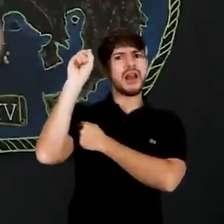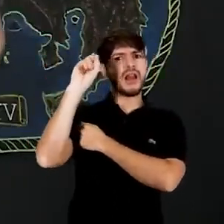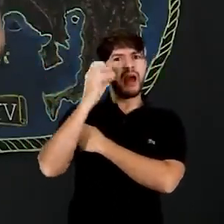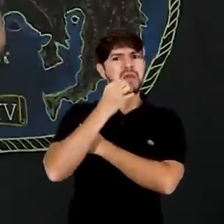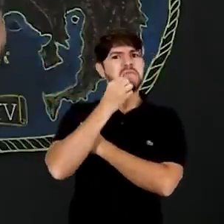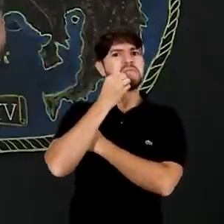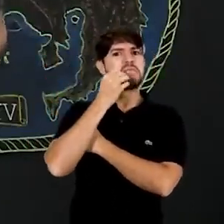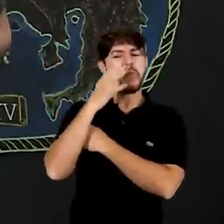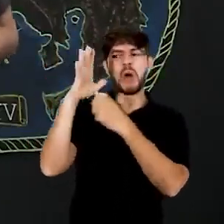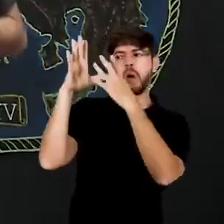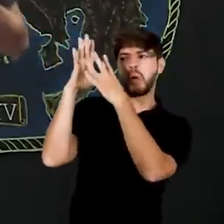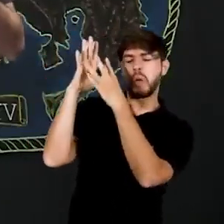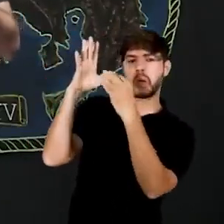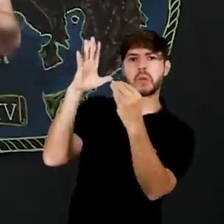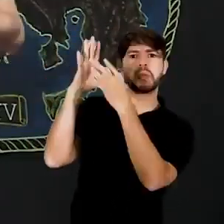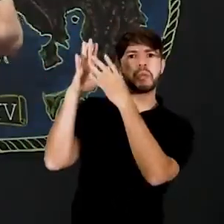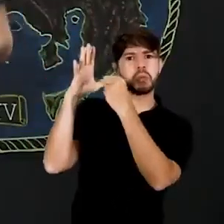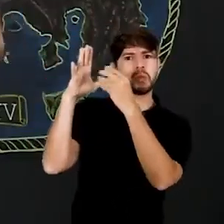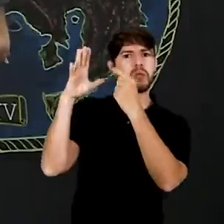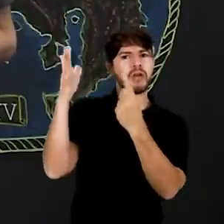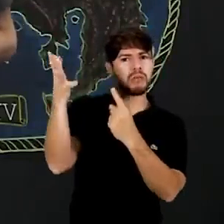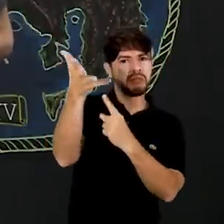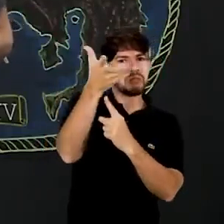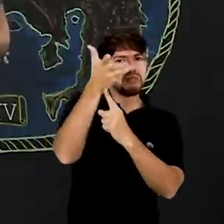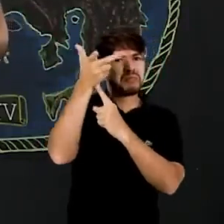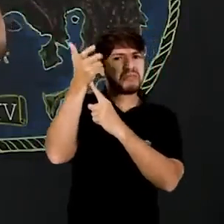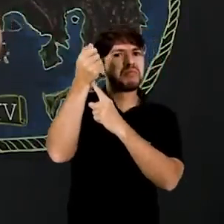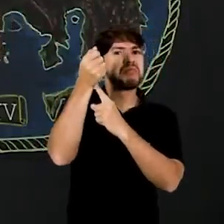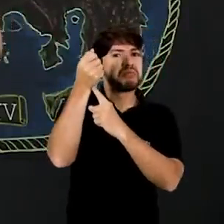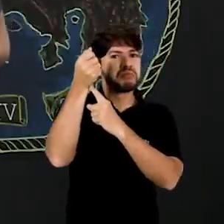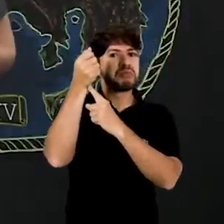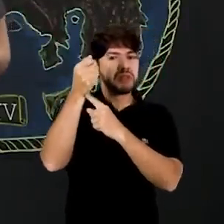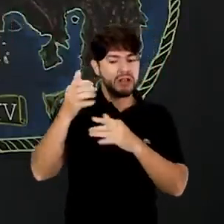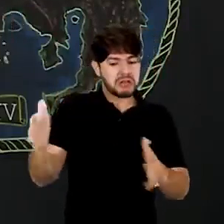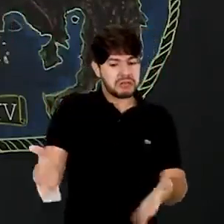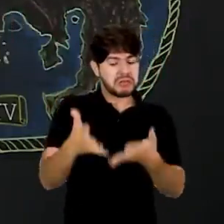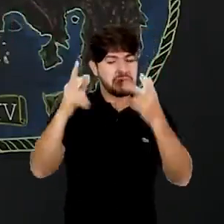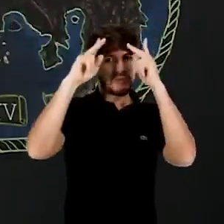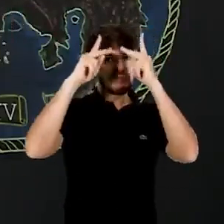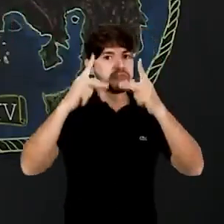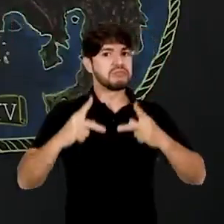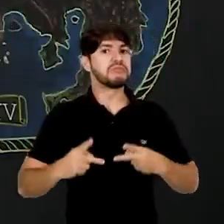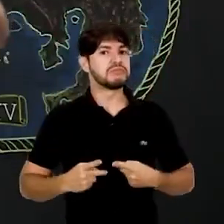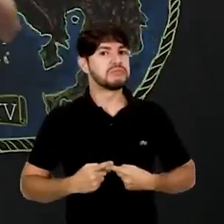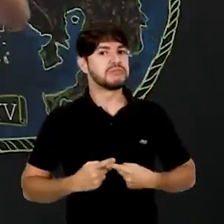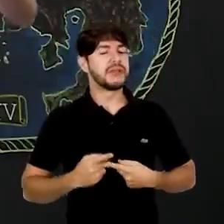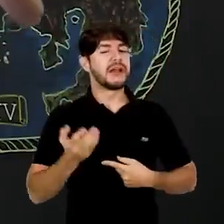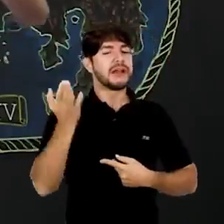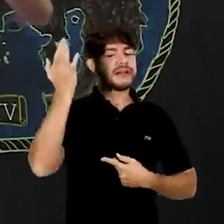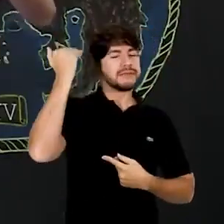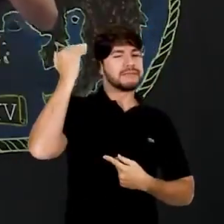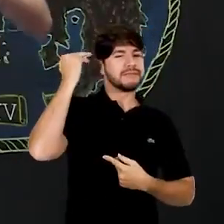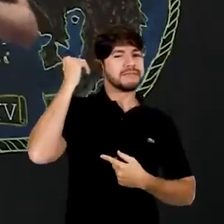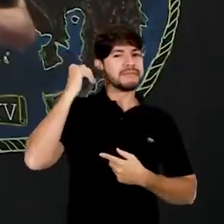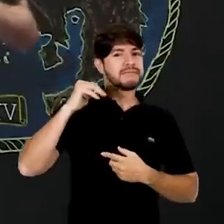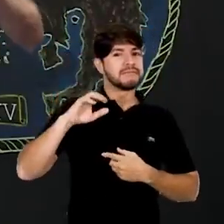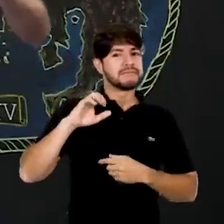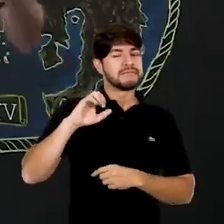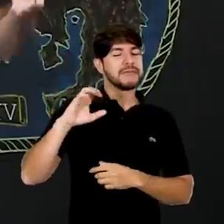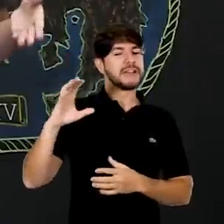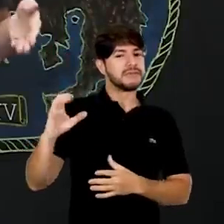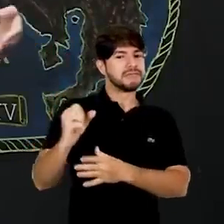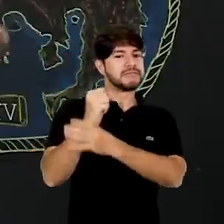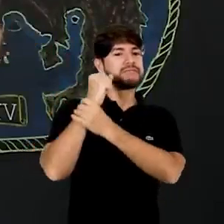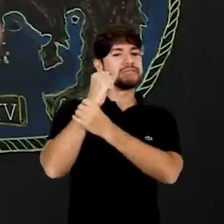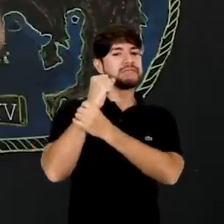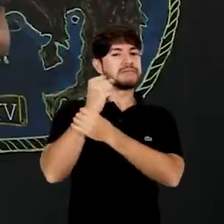bons referenciais artísticos, a valorização do homem, né? Diferentemente do que acontecia e predominava no mundo que